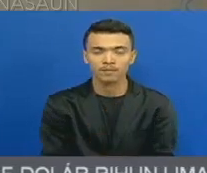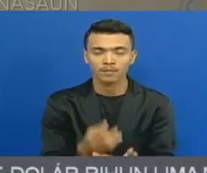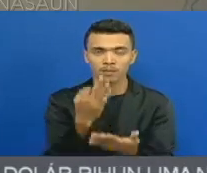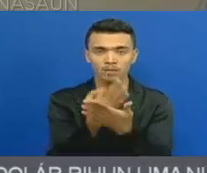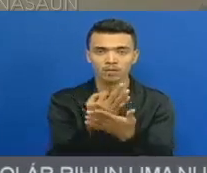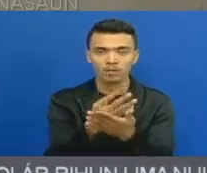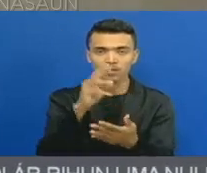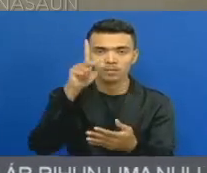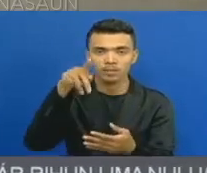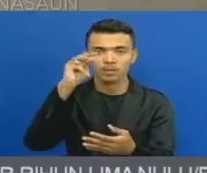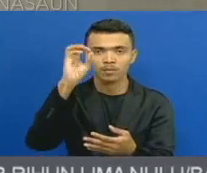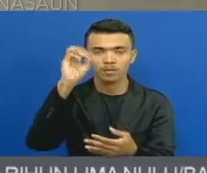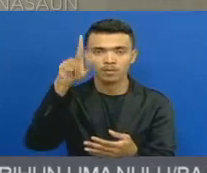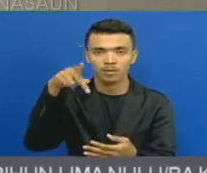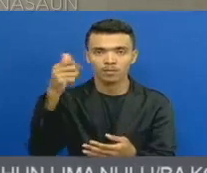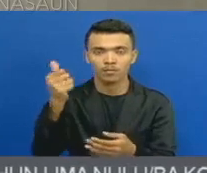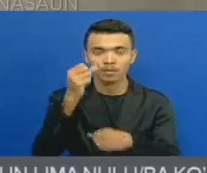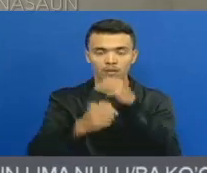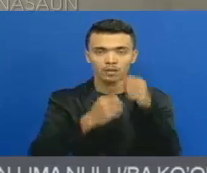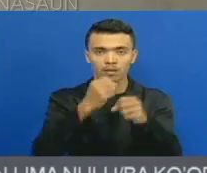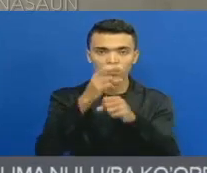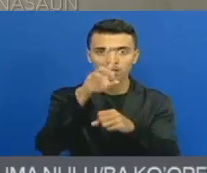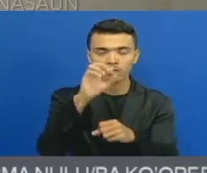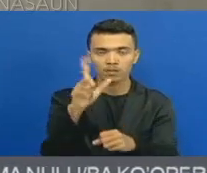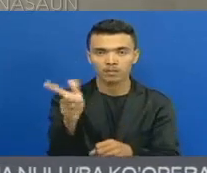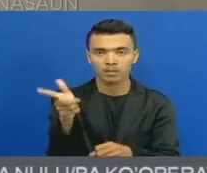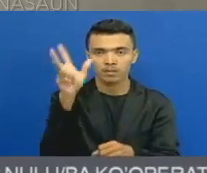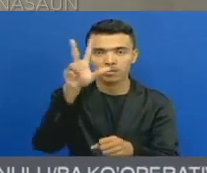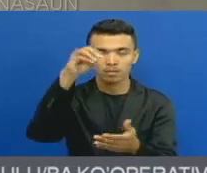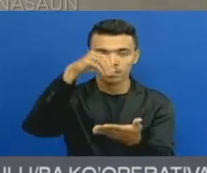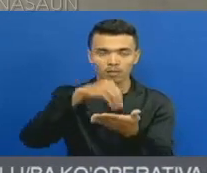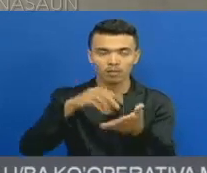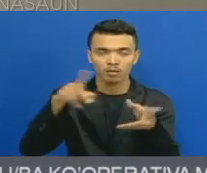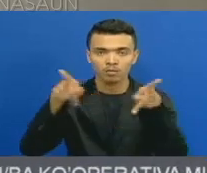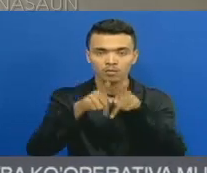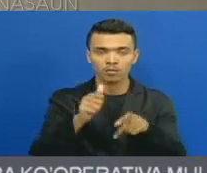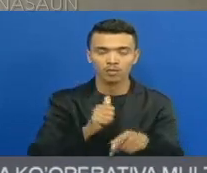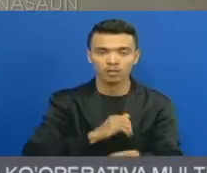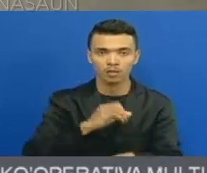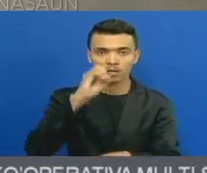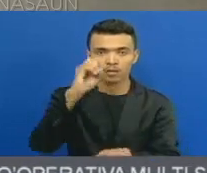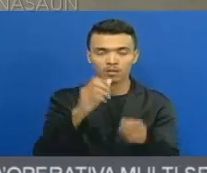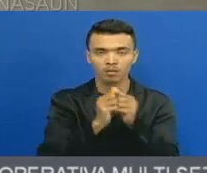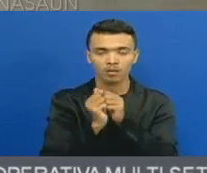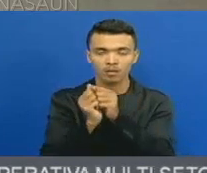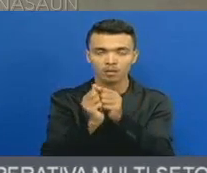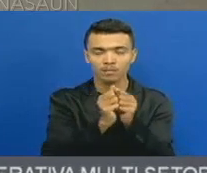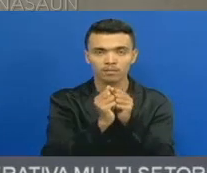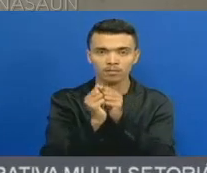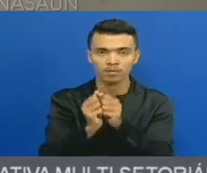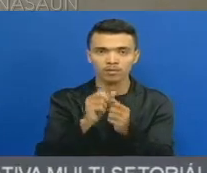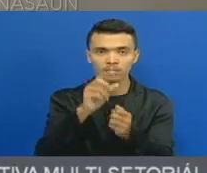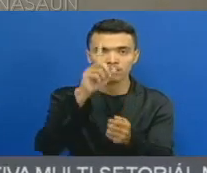Orçamento PEMOPA 2023 neve aloca maie posto administrativo Ainaro, romontante